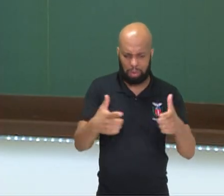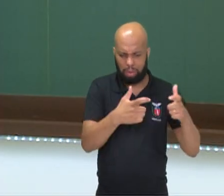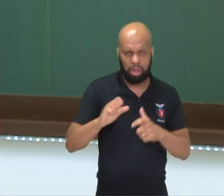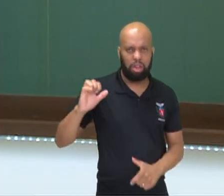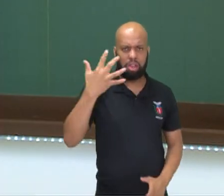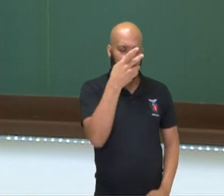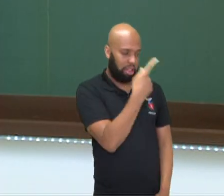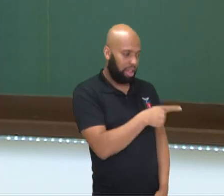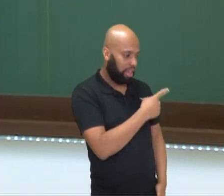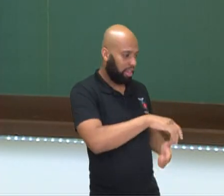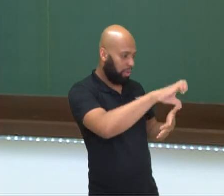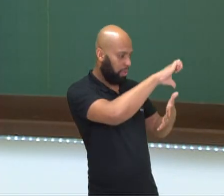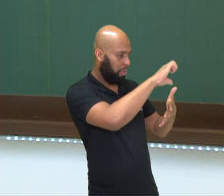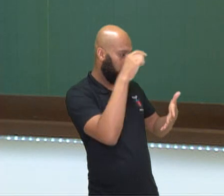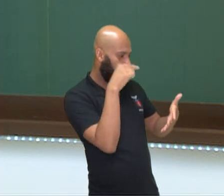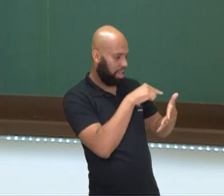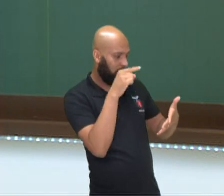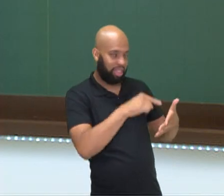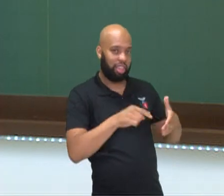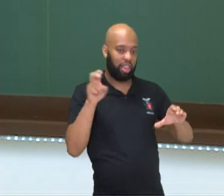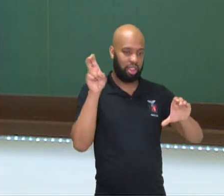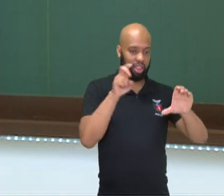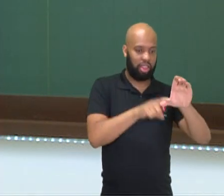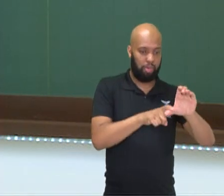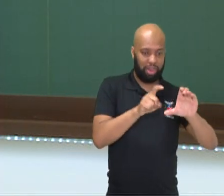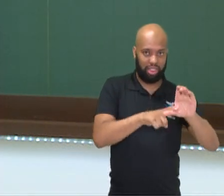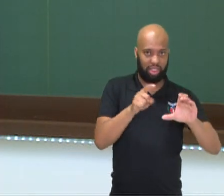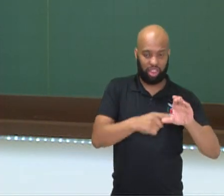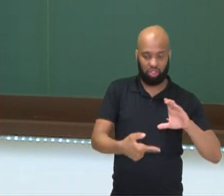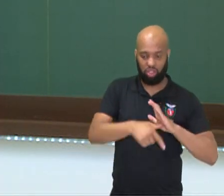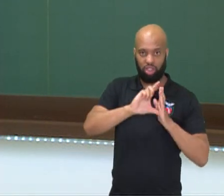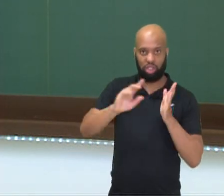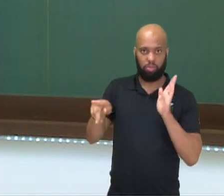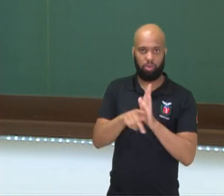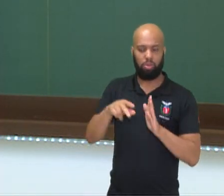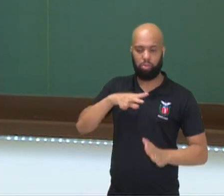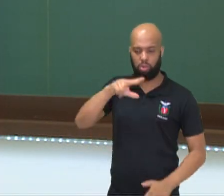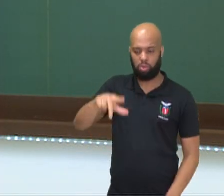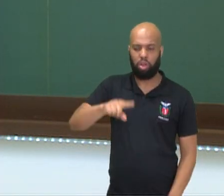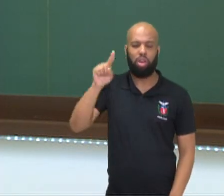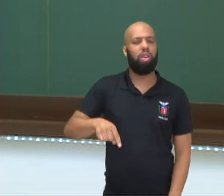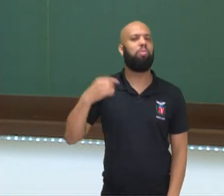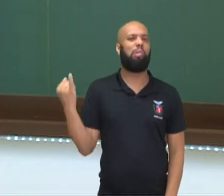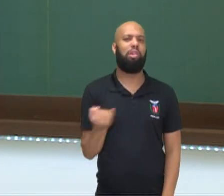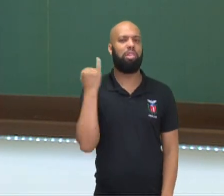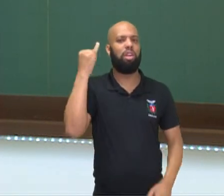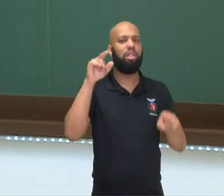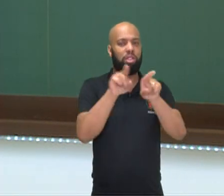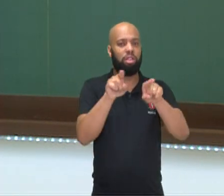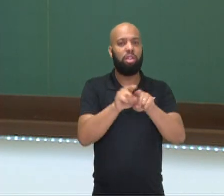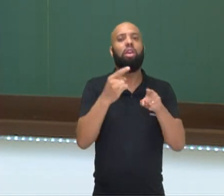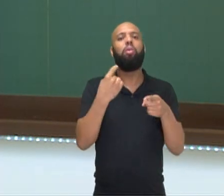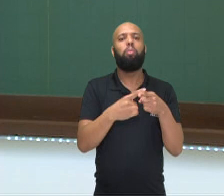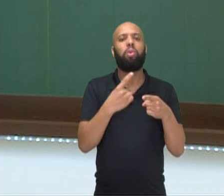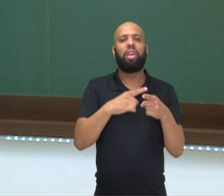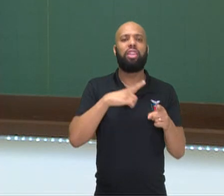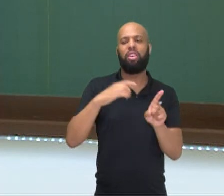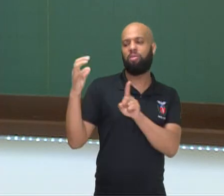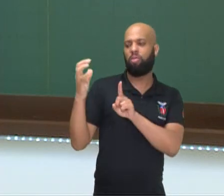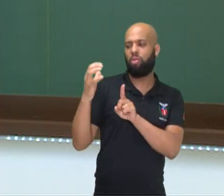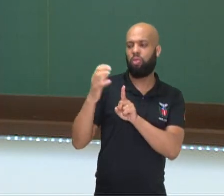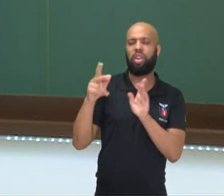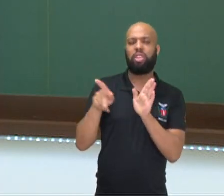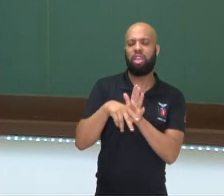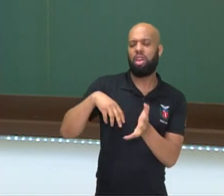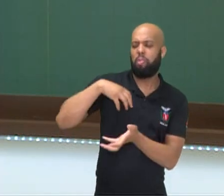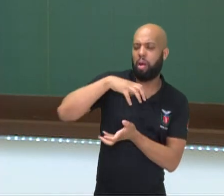território nacional, enquanto nós éramos colônia, vão ser muito importantes porque elas vão receber influência de